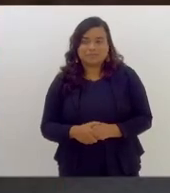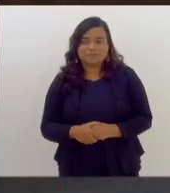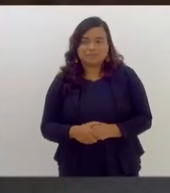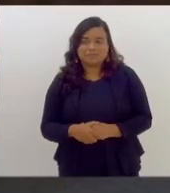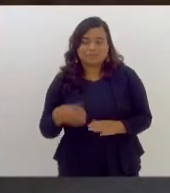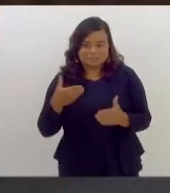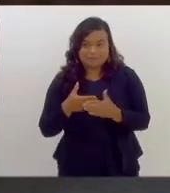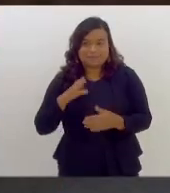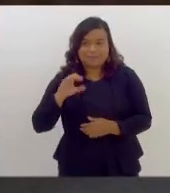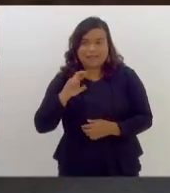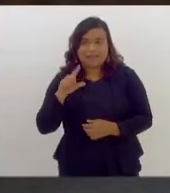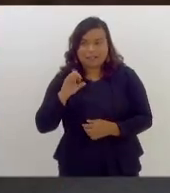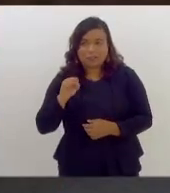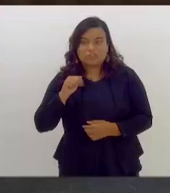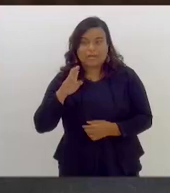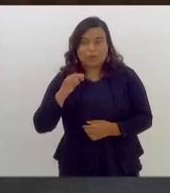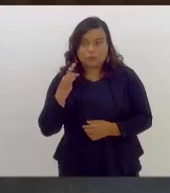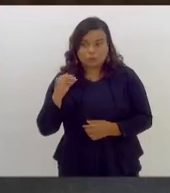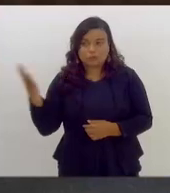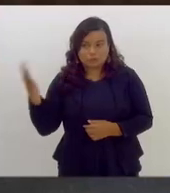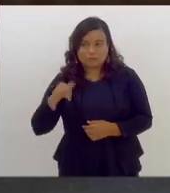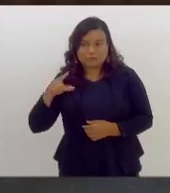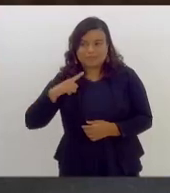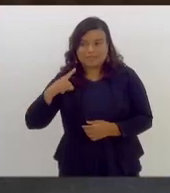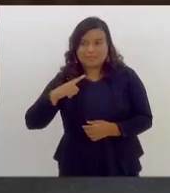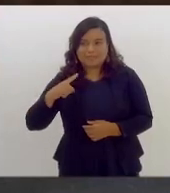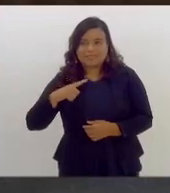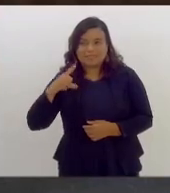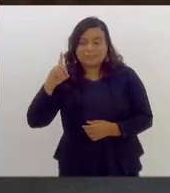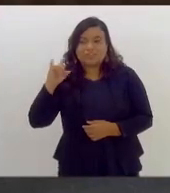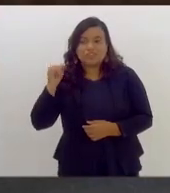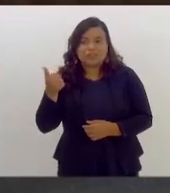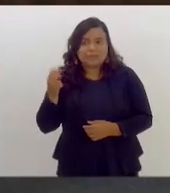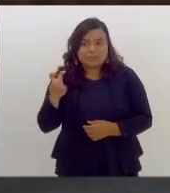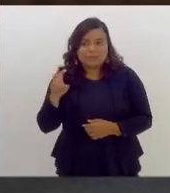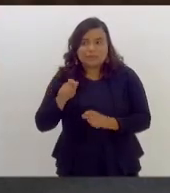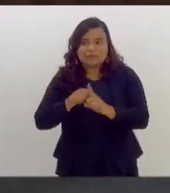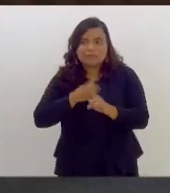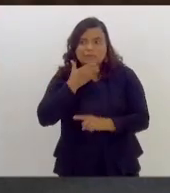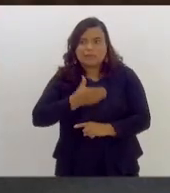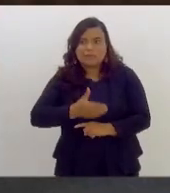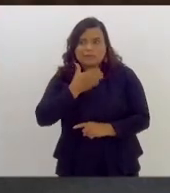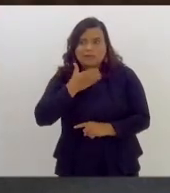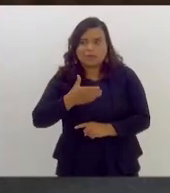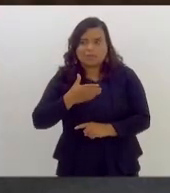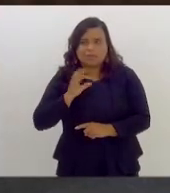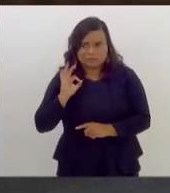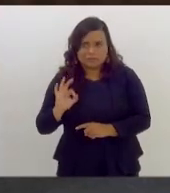Já o Carlos Augusto vai... 15 de dezembro? Boa.